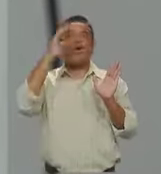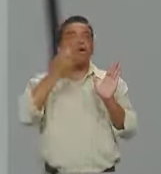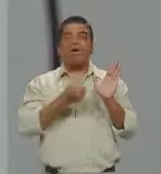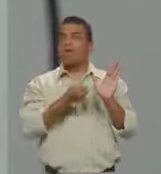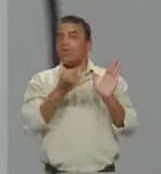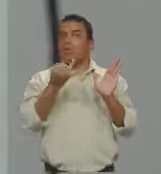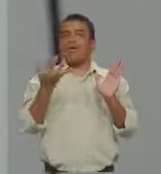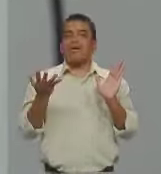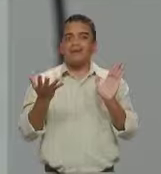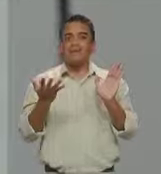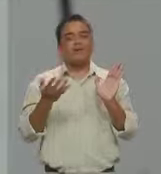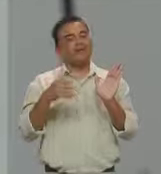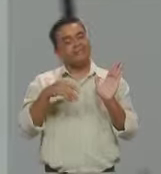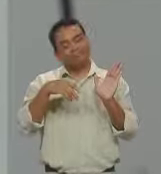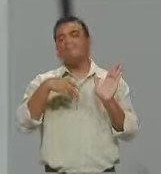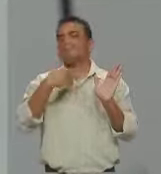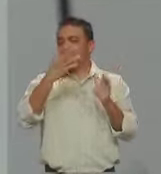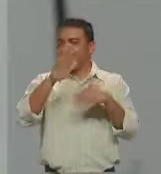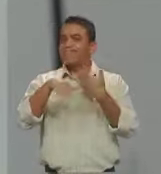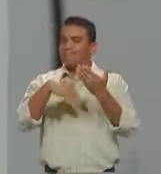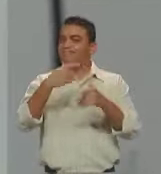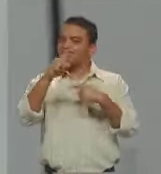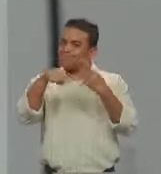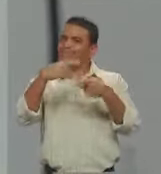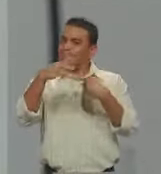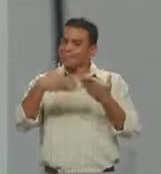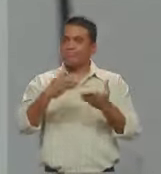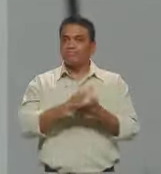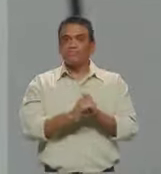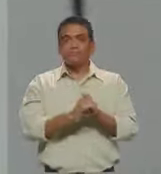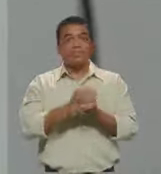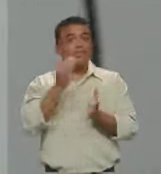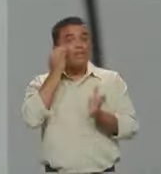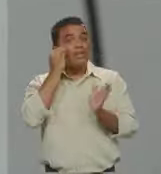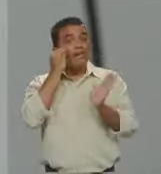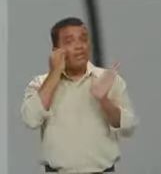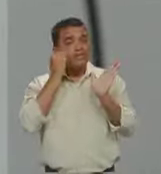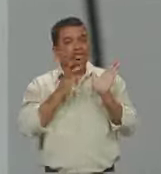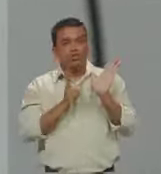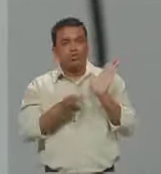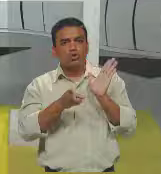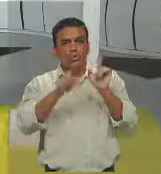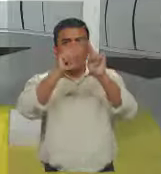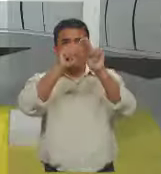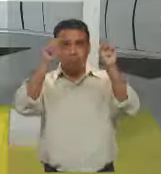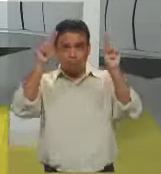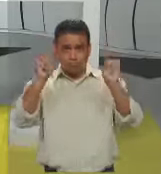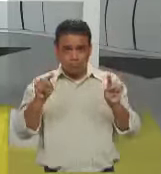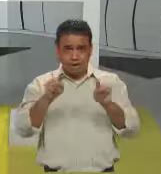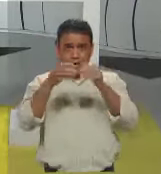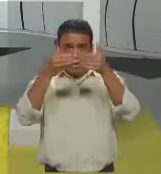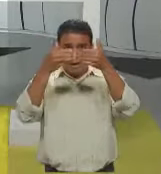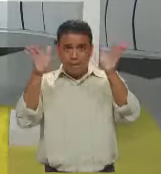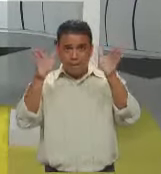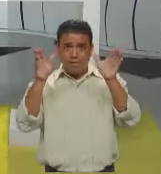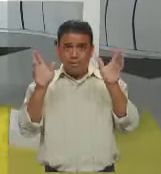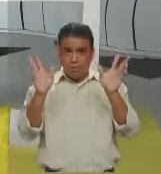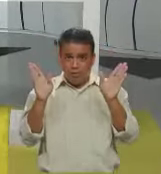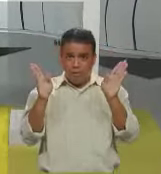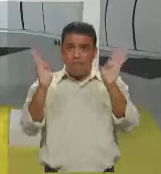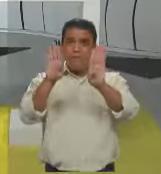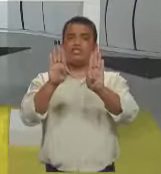E assim sucessivamente. Aqui nós também temos teste de continuidade para ver se o circuito está aberto ou fechado. Eu vou mostrar